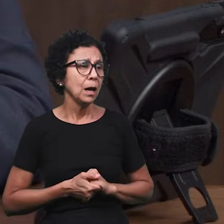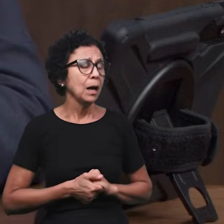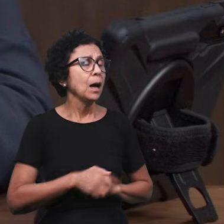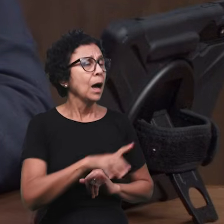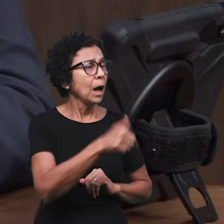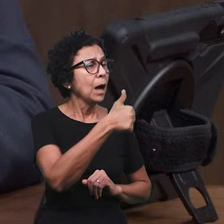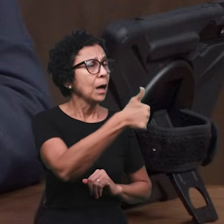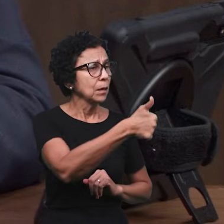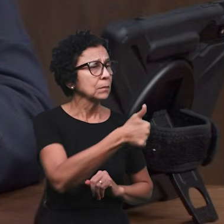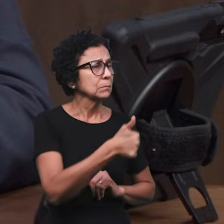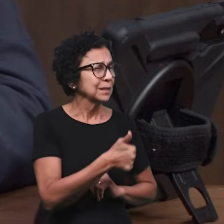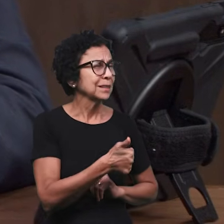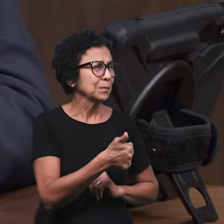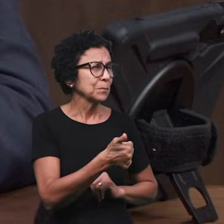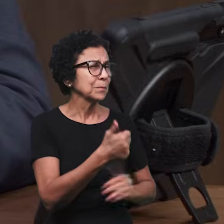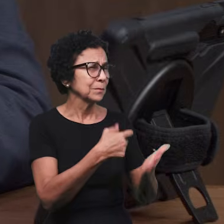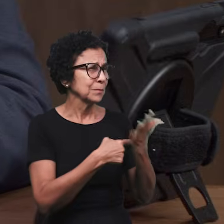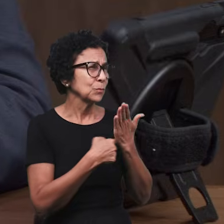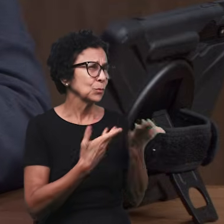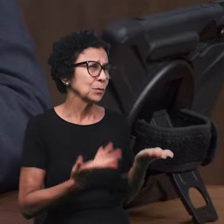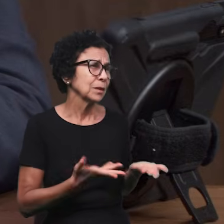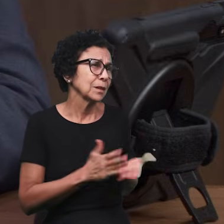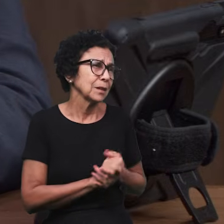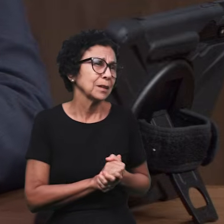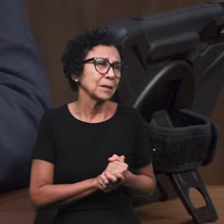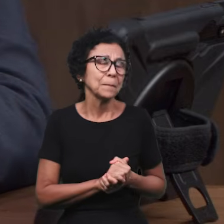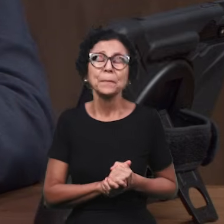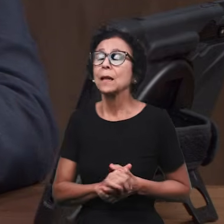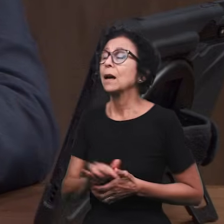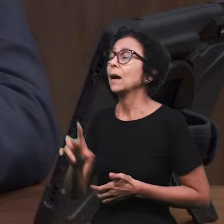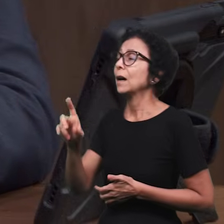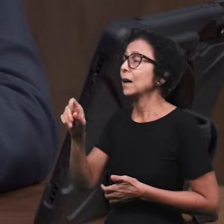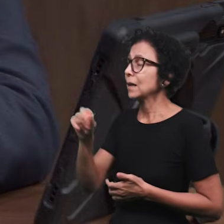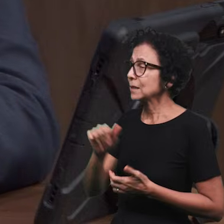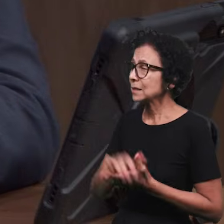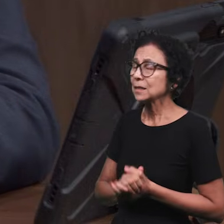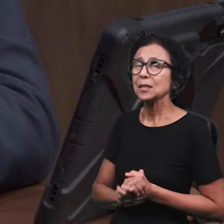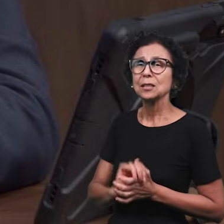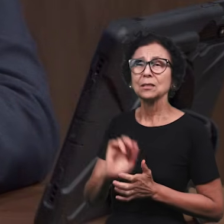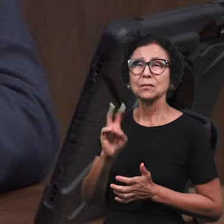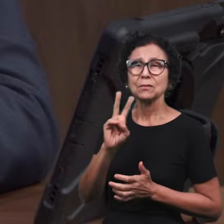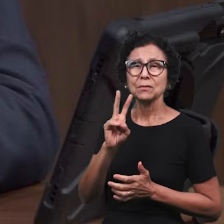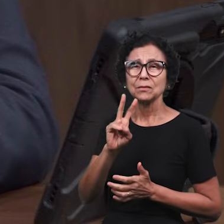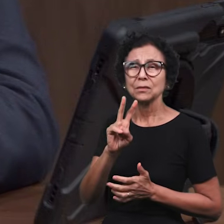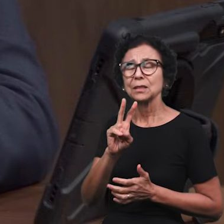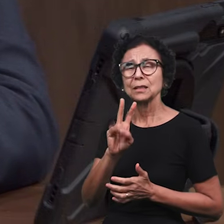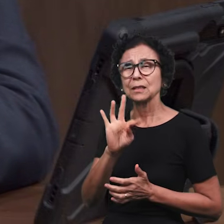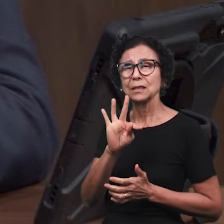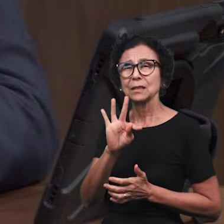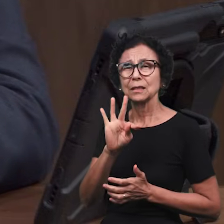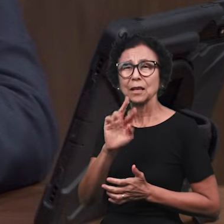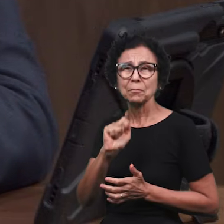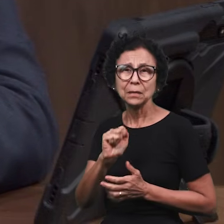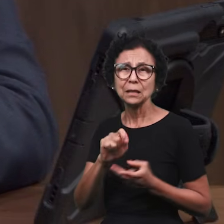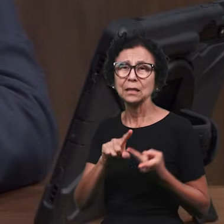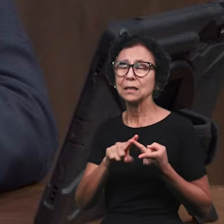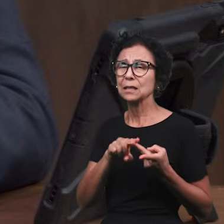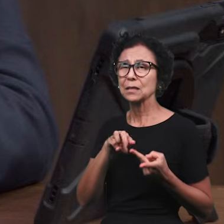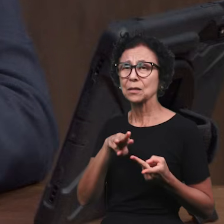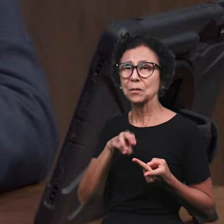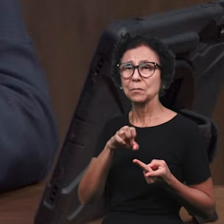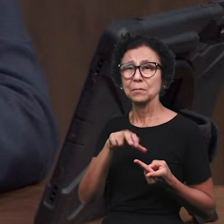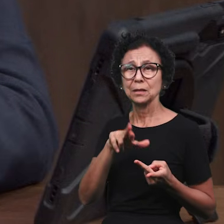prescreve qualquer coisa assim, porque fica no balcão. E geralmente são vitaminas, minerais que nem sempre